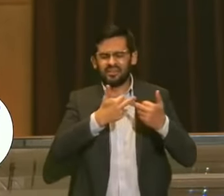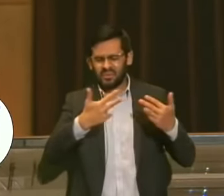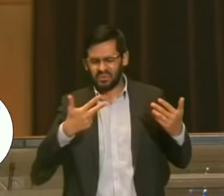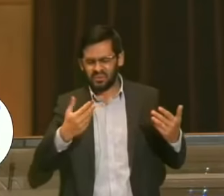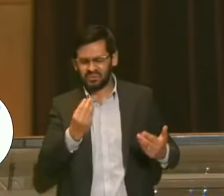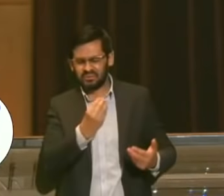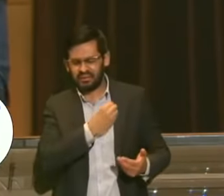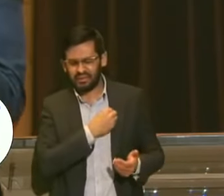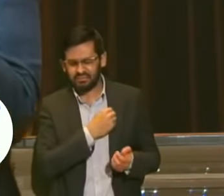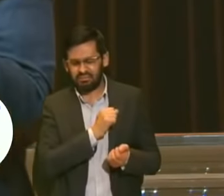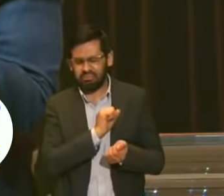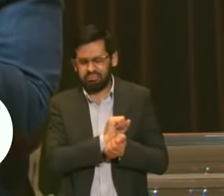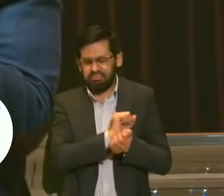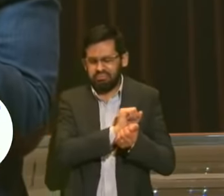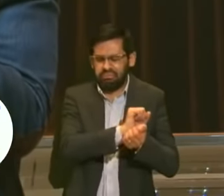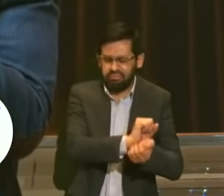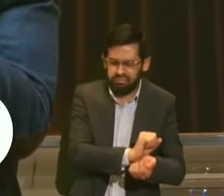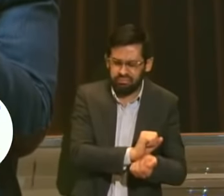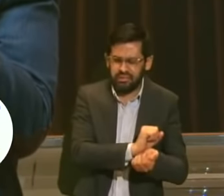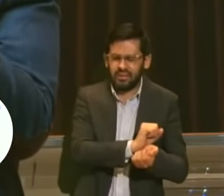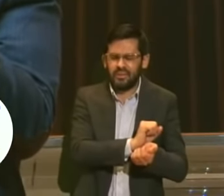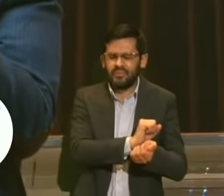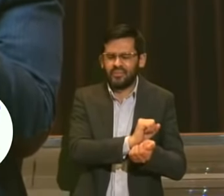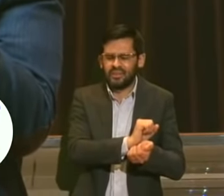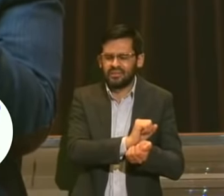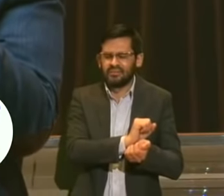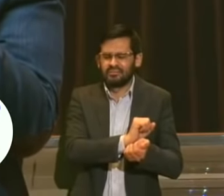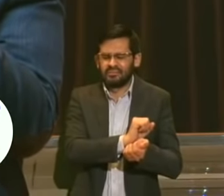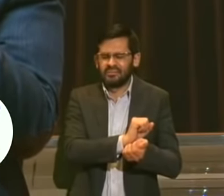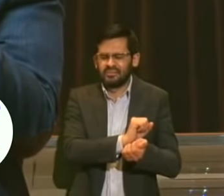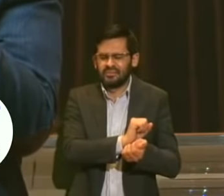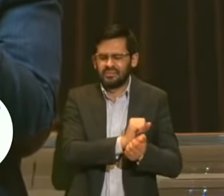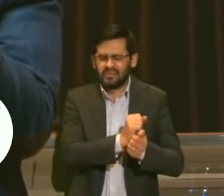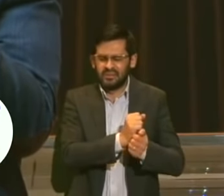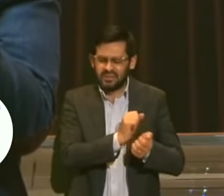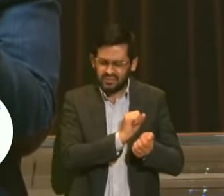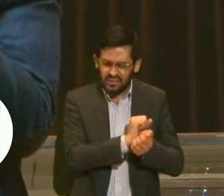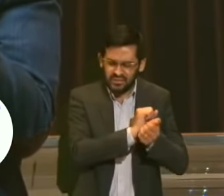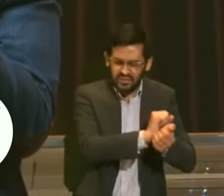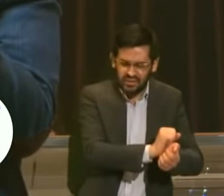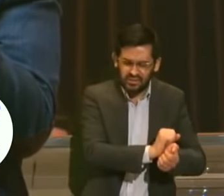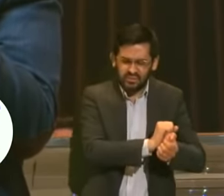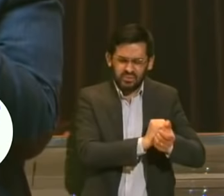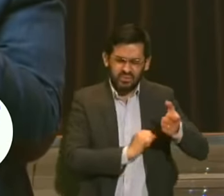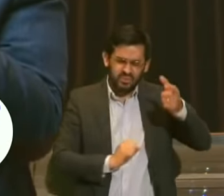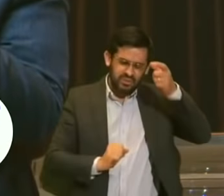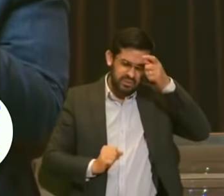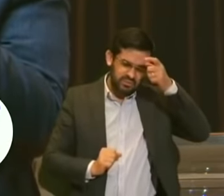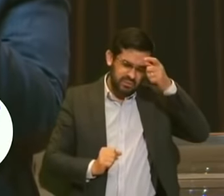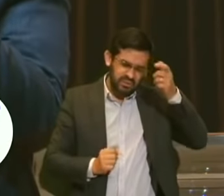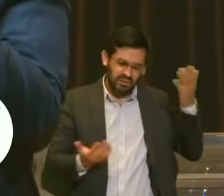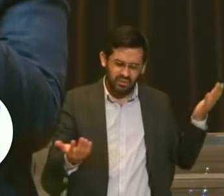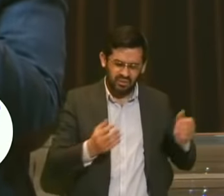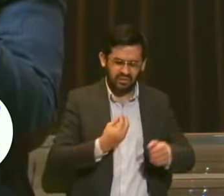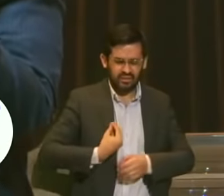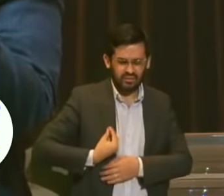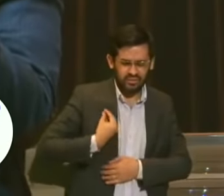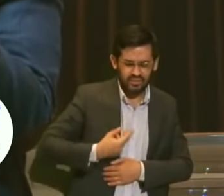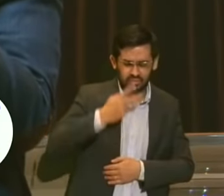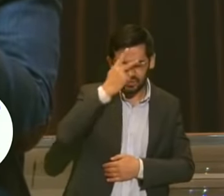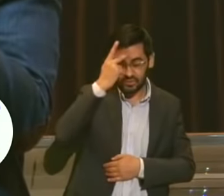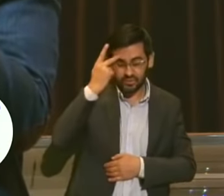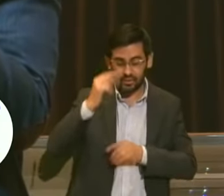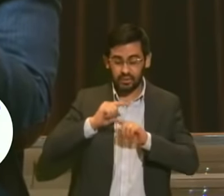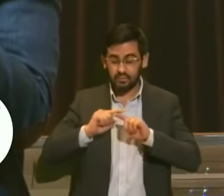escravizam. Há, Senhor, algemas de Satanás na vida de alguns. E nesta hora, Pai, eu